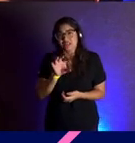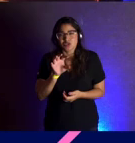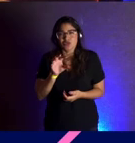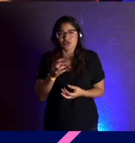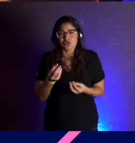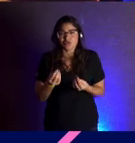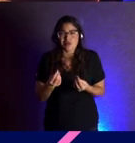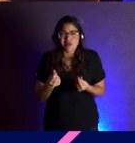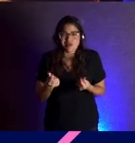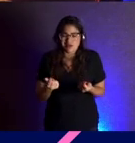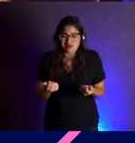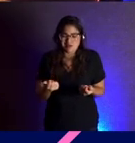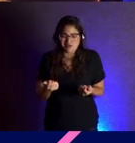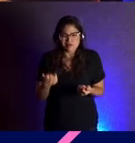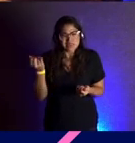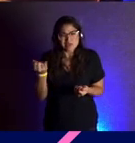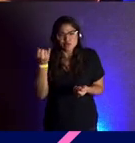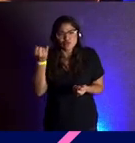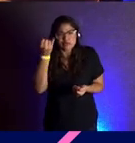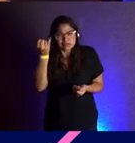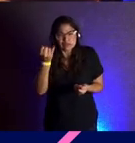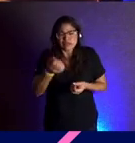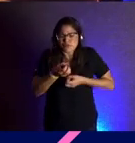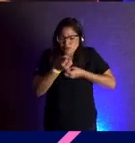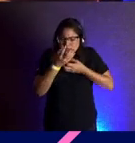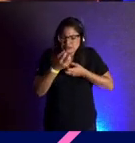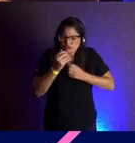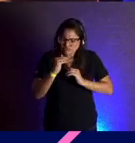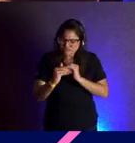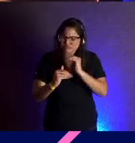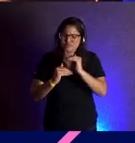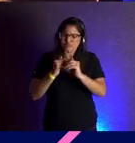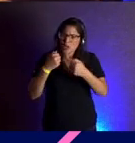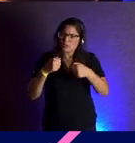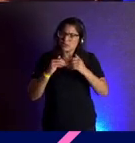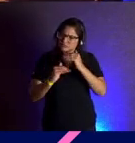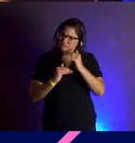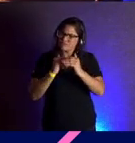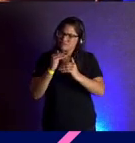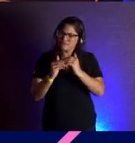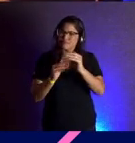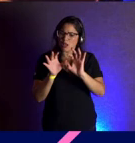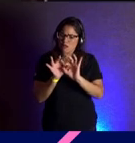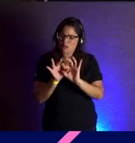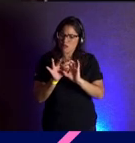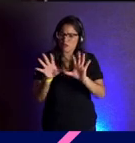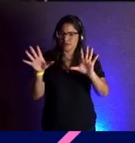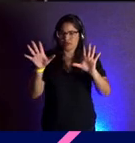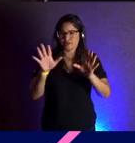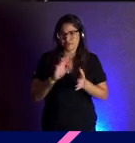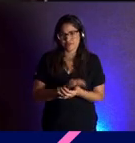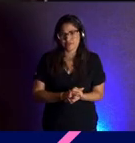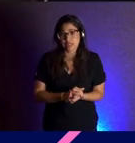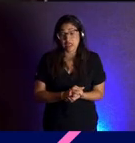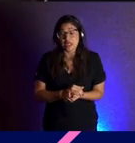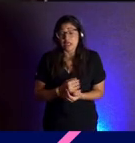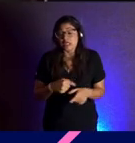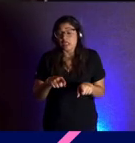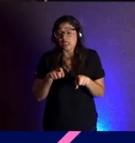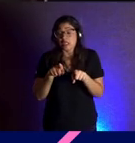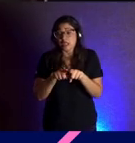Isso dialoga com a importância da informação ser atualizada e ser disponibilizada. Aí tem a questão